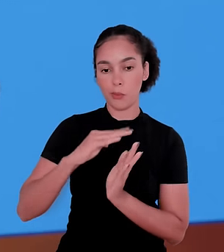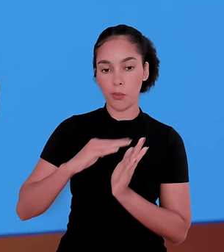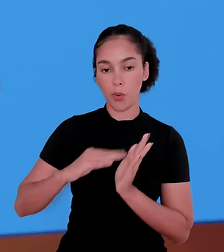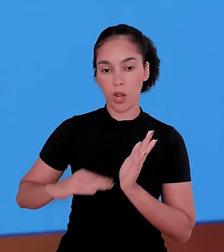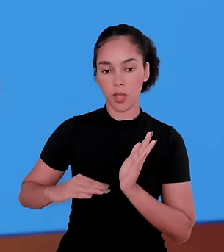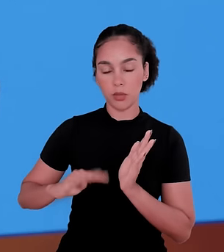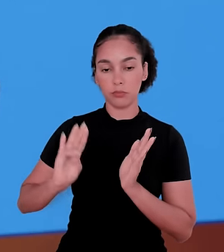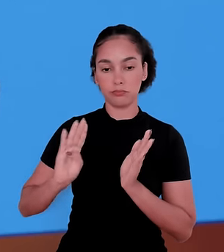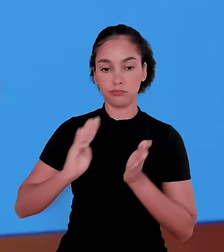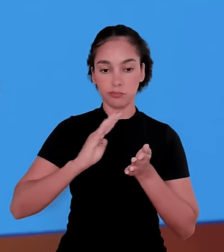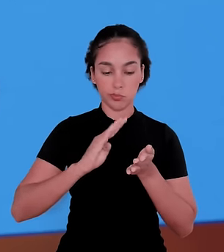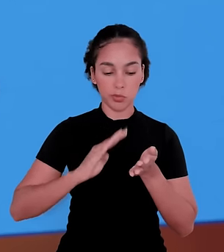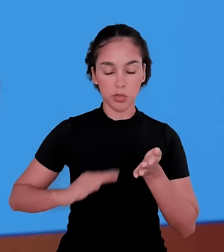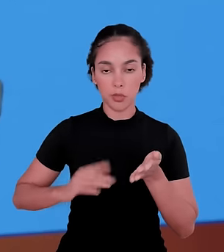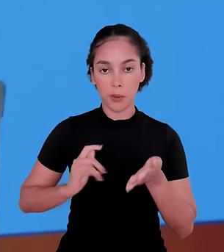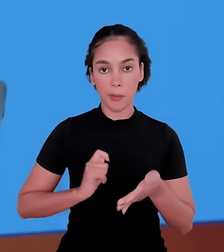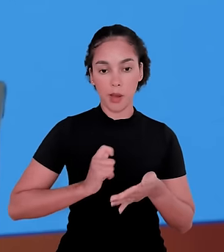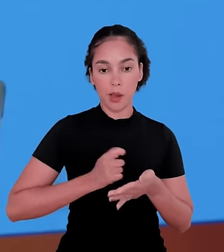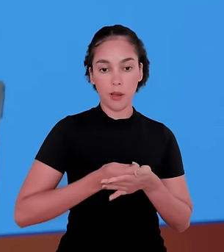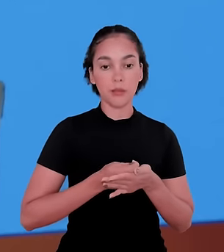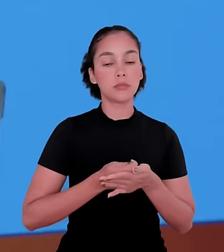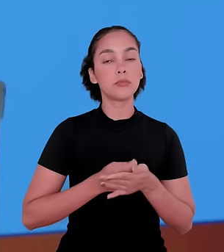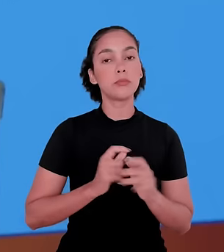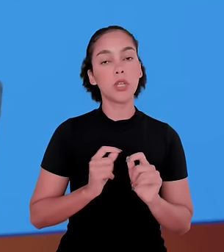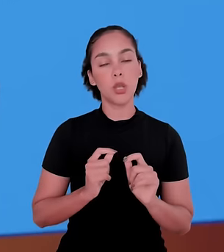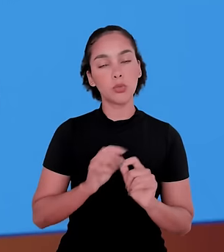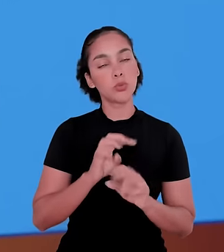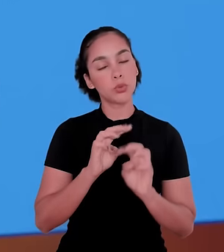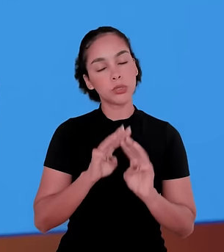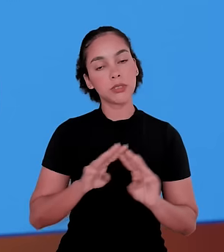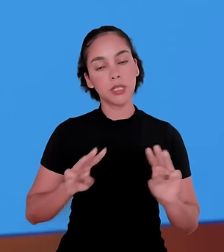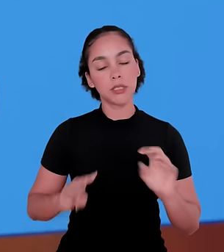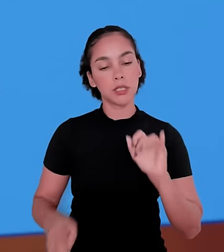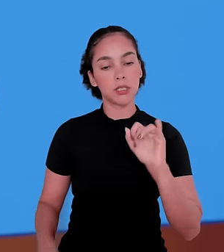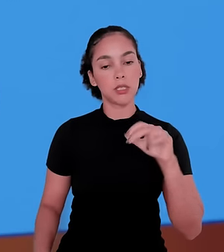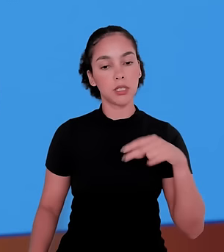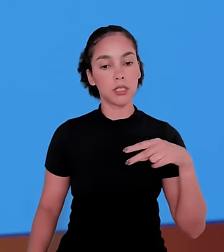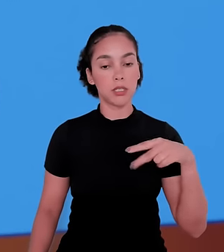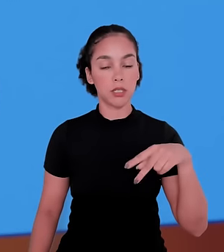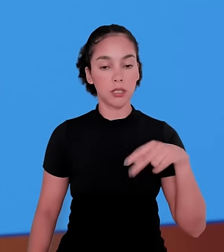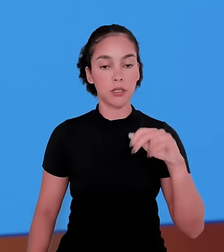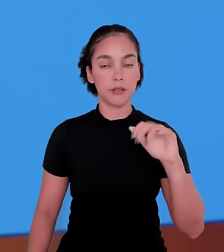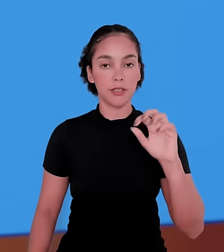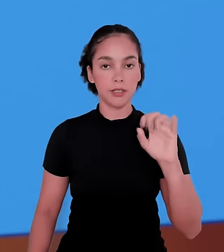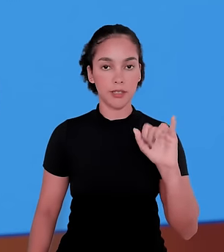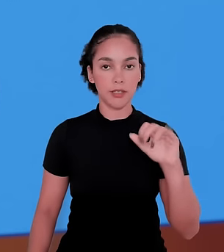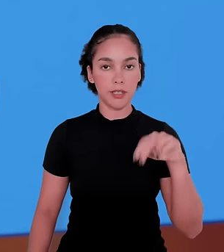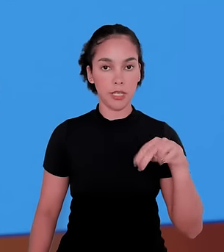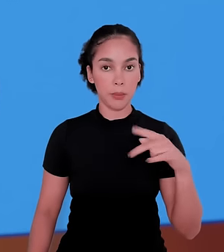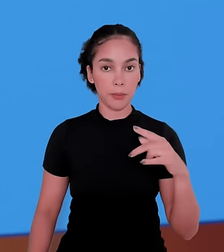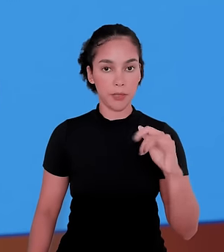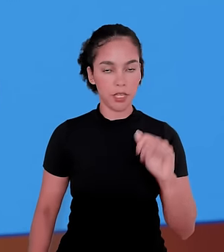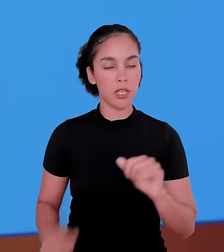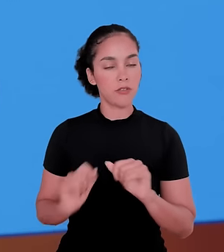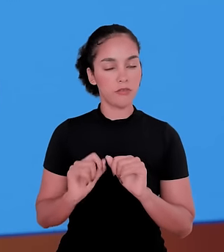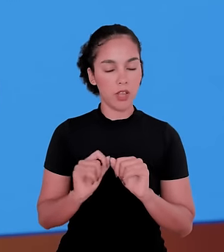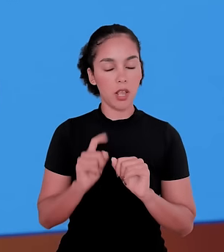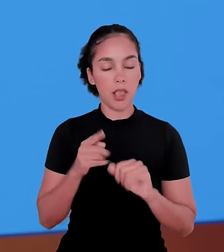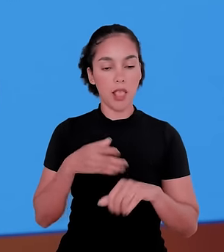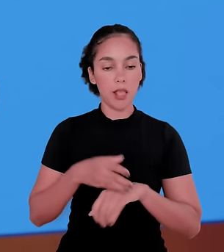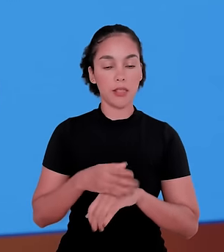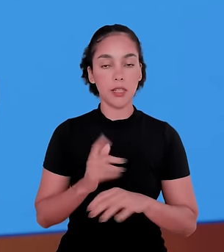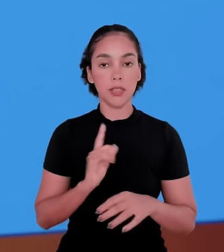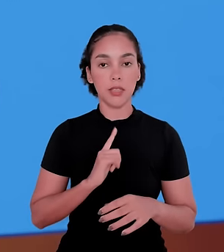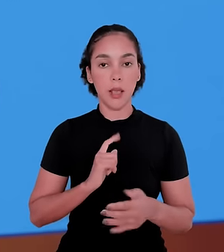eh esse pagamento ele é feito no site do in você entra no site tem lá pagamentos você